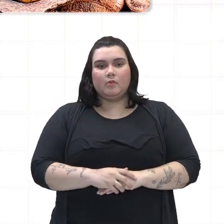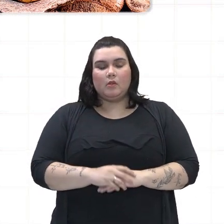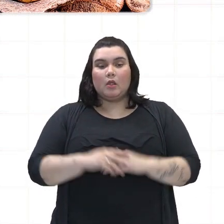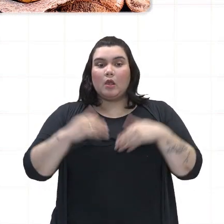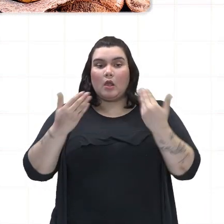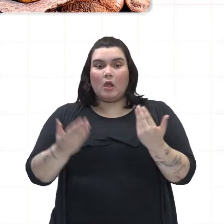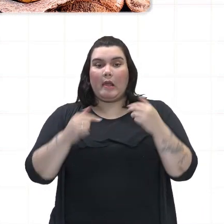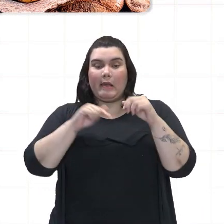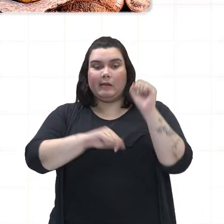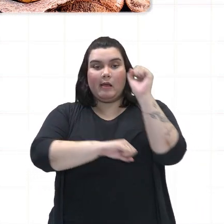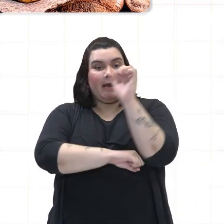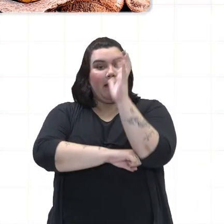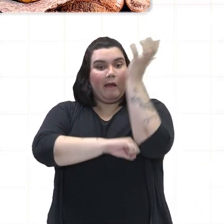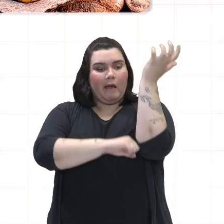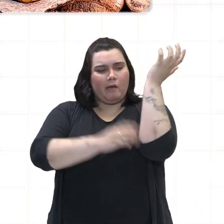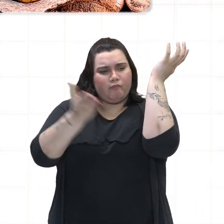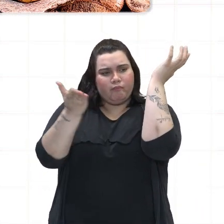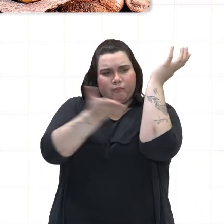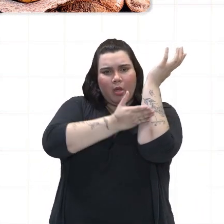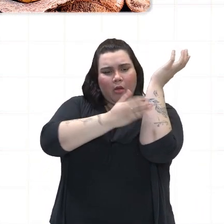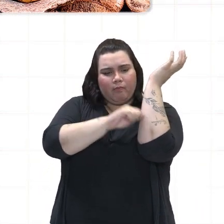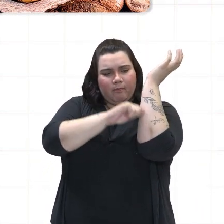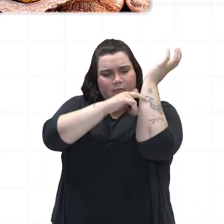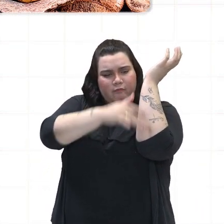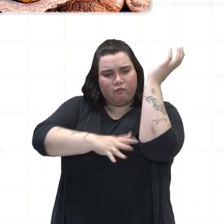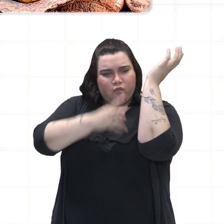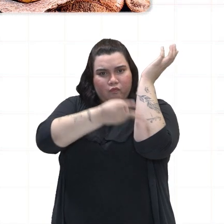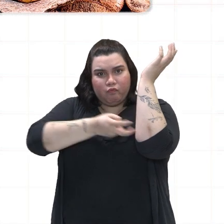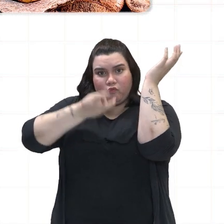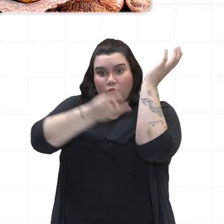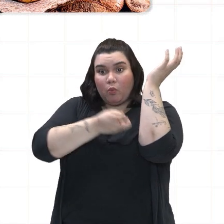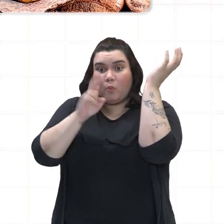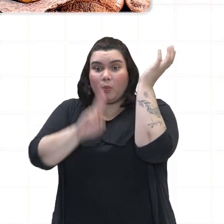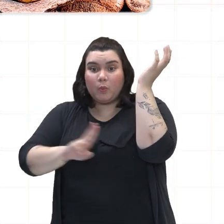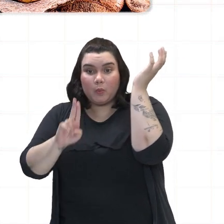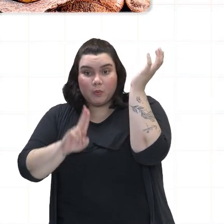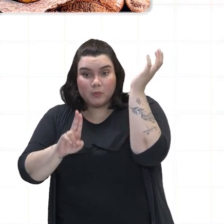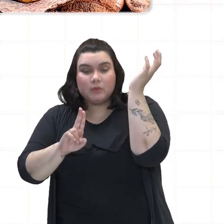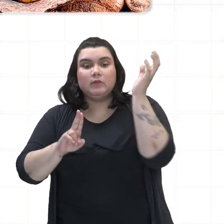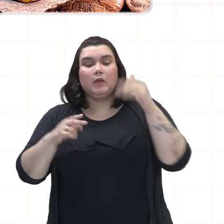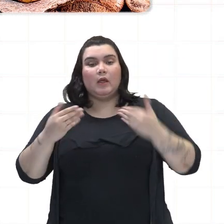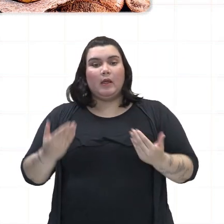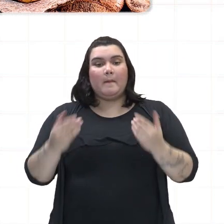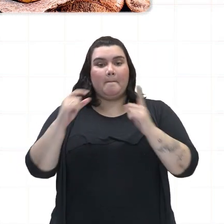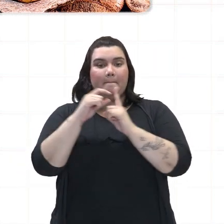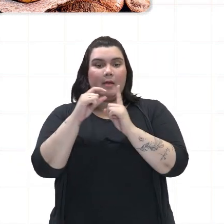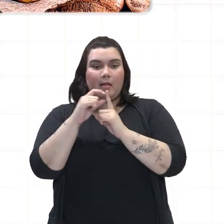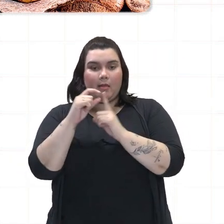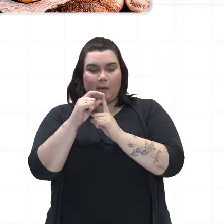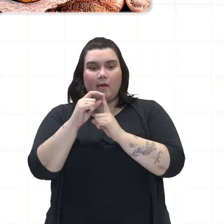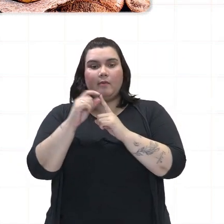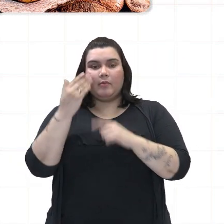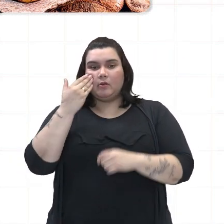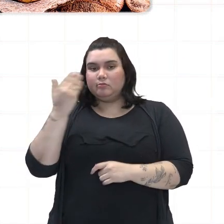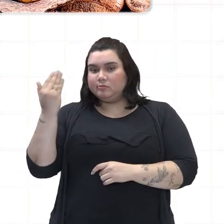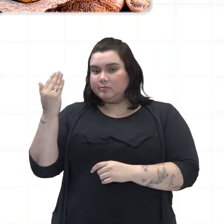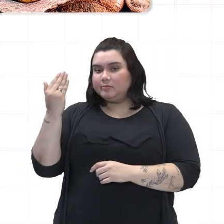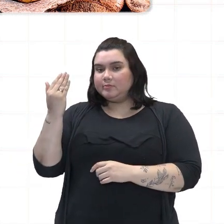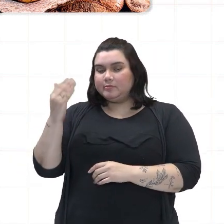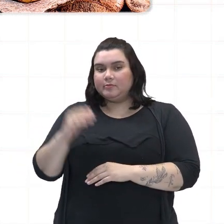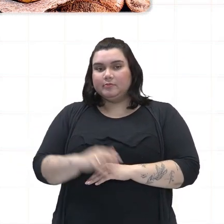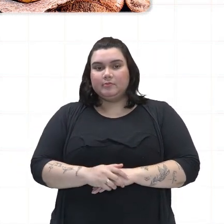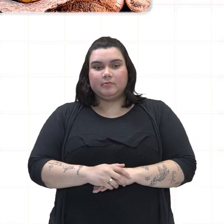do látex extraído da seringueira, que, para quem não sabe, o nome científico da seringueira se chama Hevea